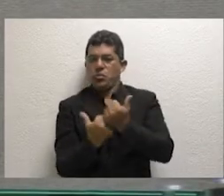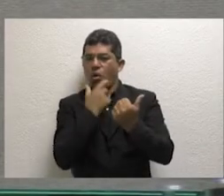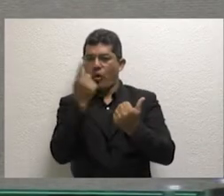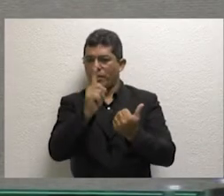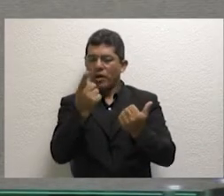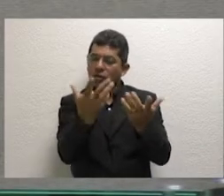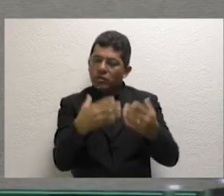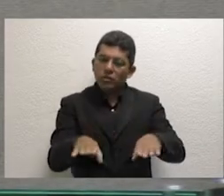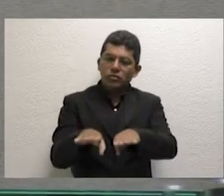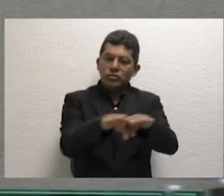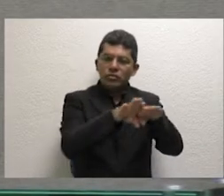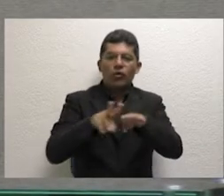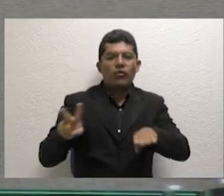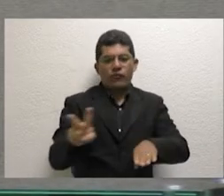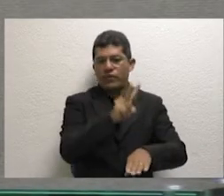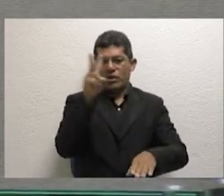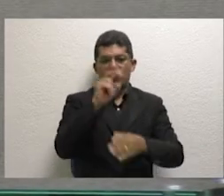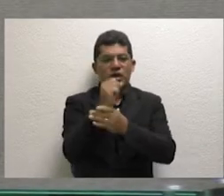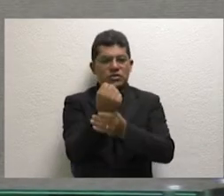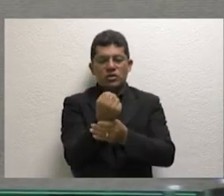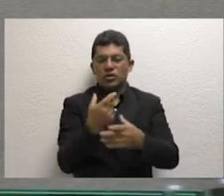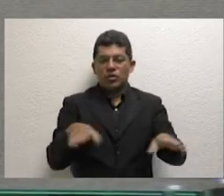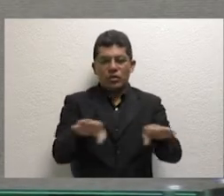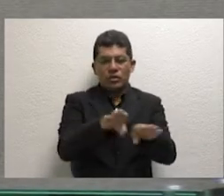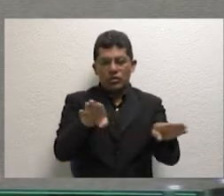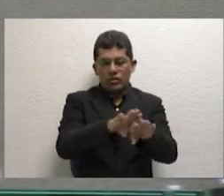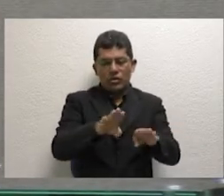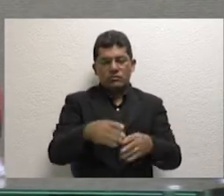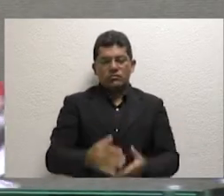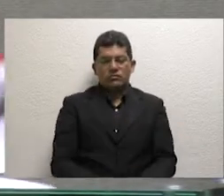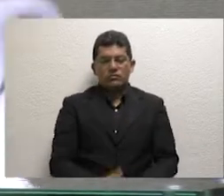nós queremos ser valorizadas tanto quanto muito obrigada presidente